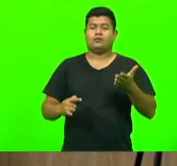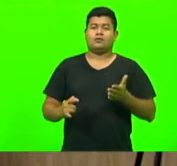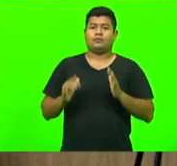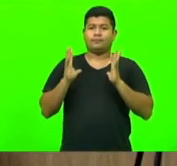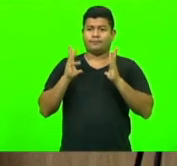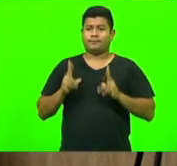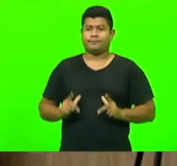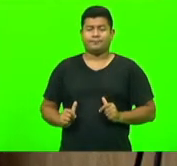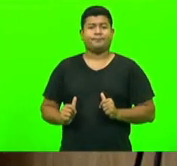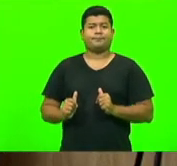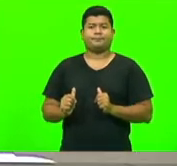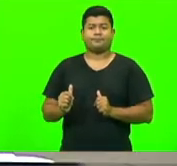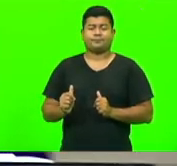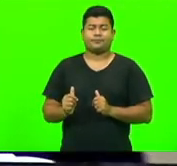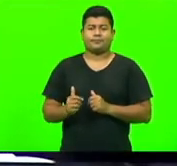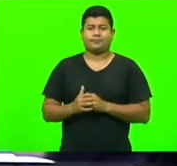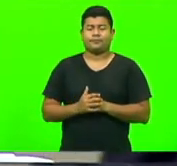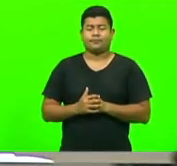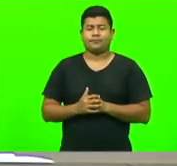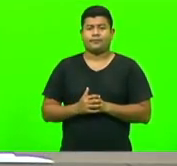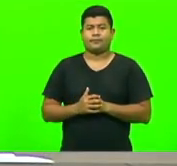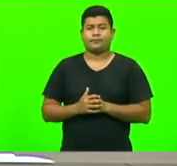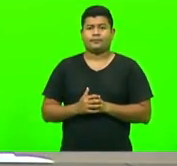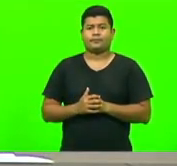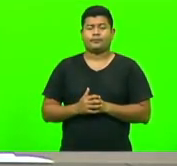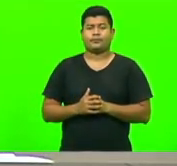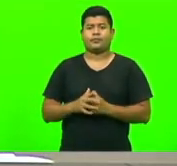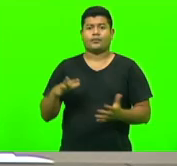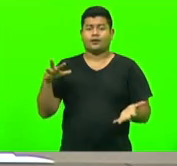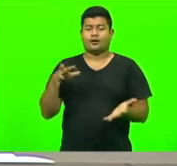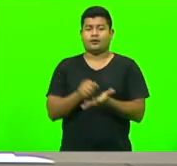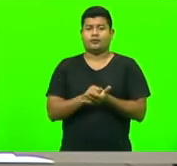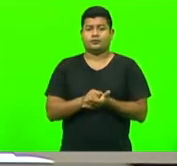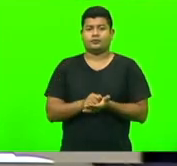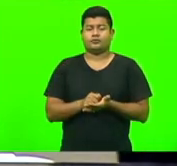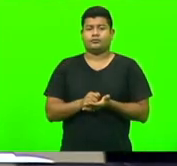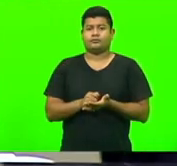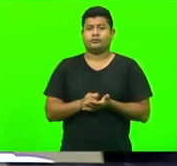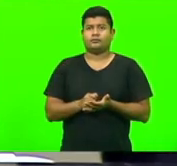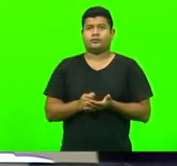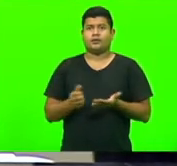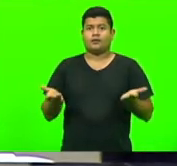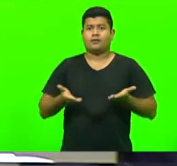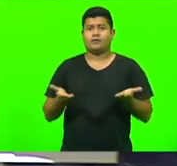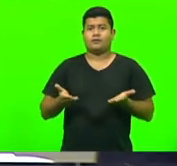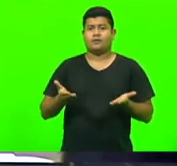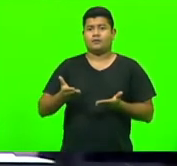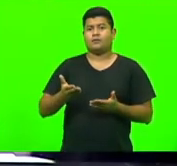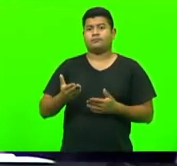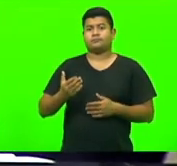Obrigado, deputado Volney Weber. Inscrito ainda o deputado Márcios.